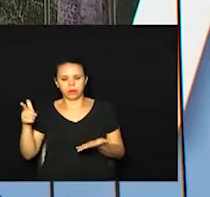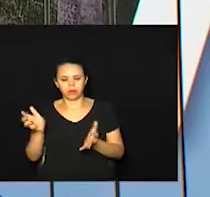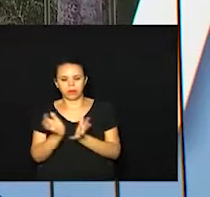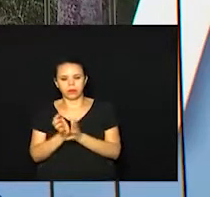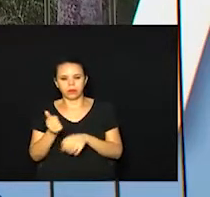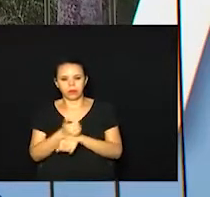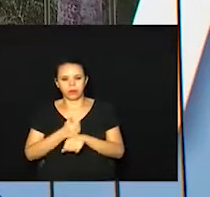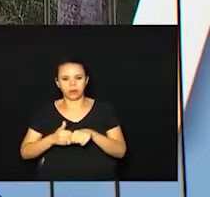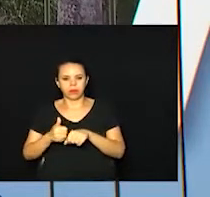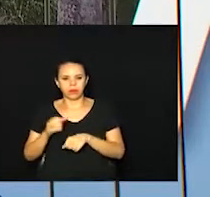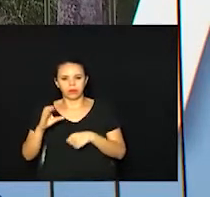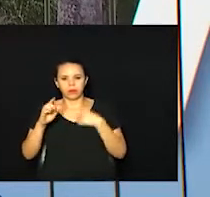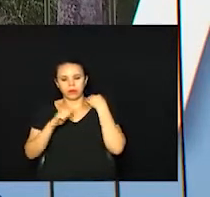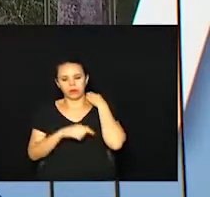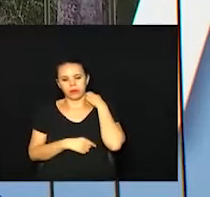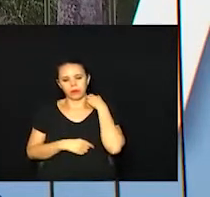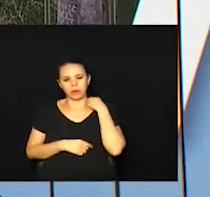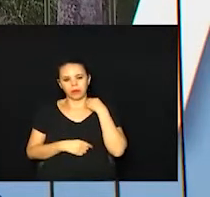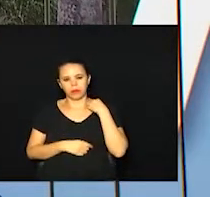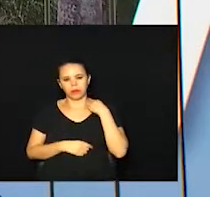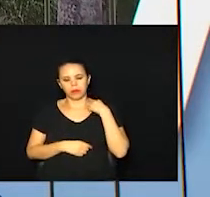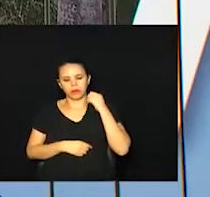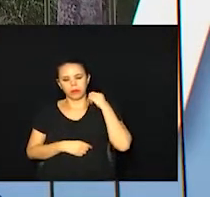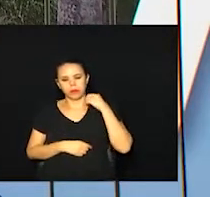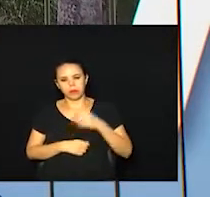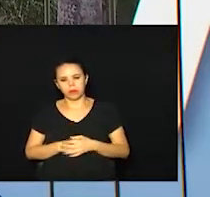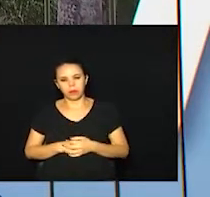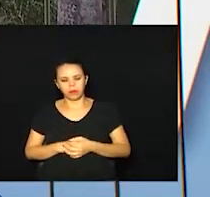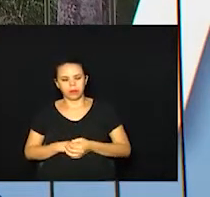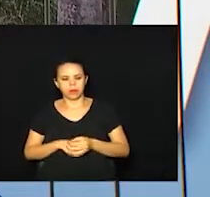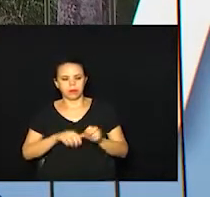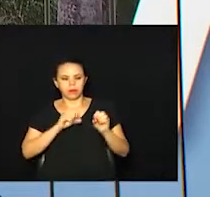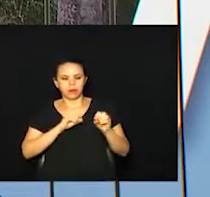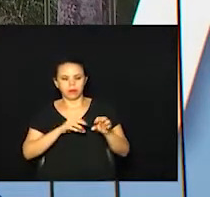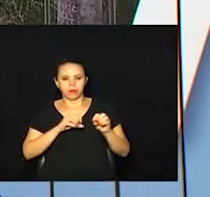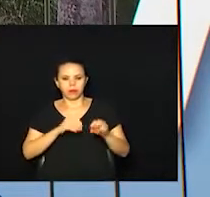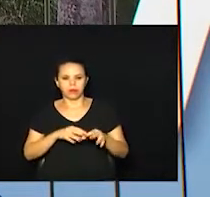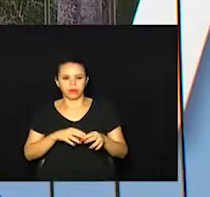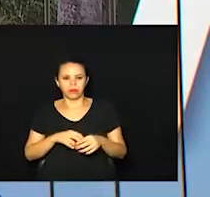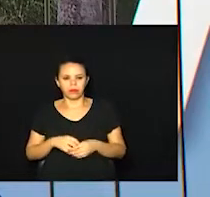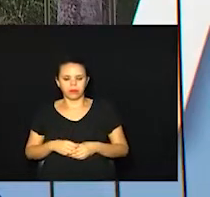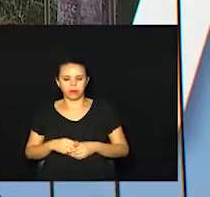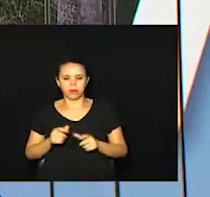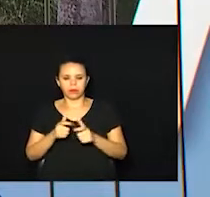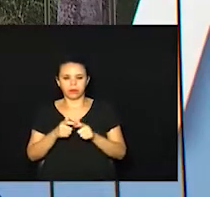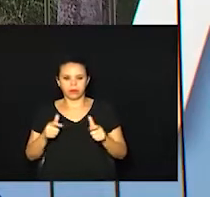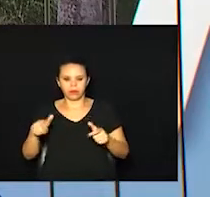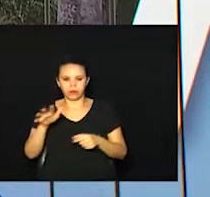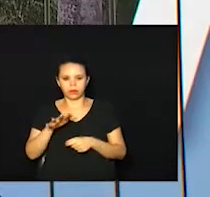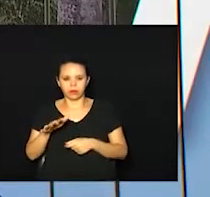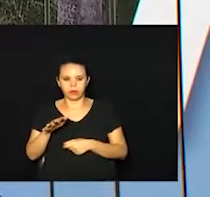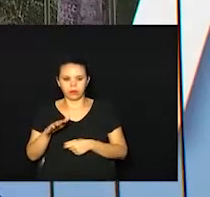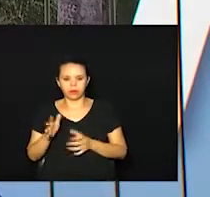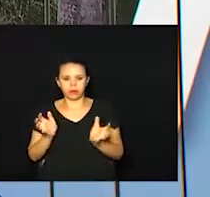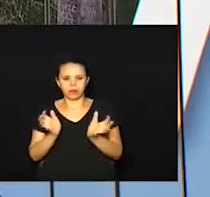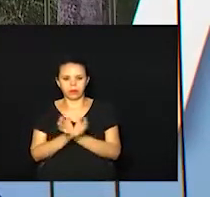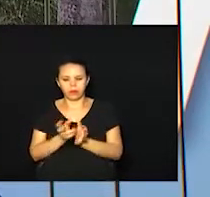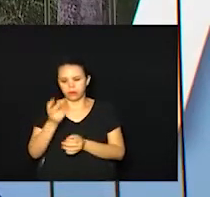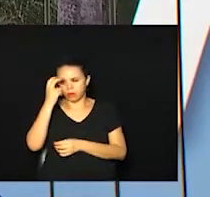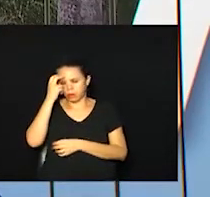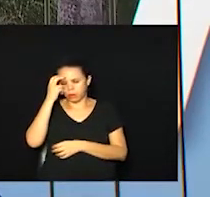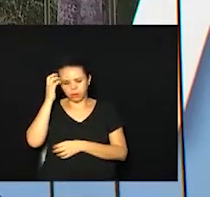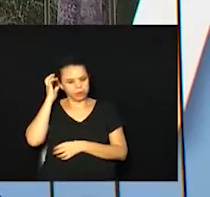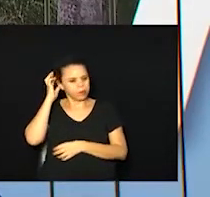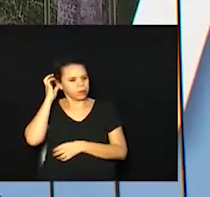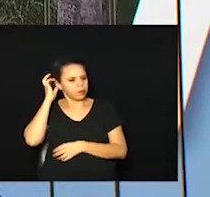na Comissão do Campo Grande, nas comissões de educação, onde somos maioria, na Comissão de Cultura,